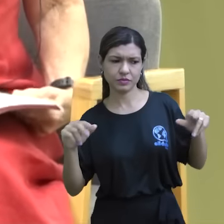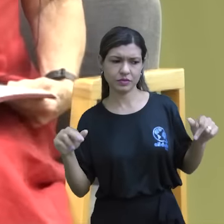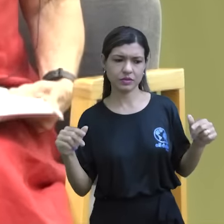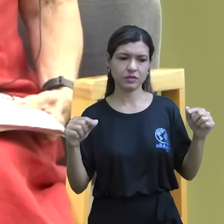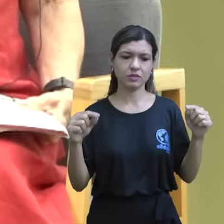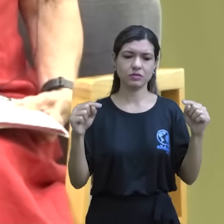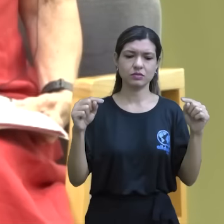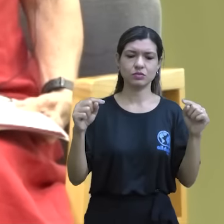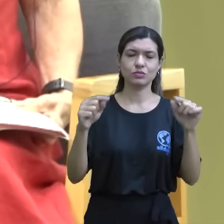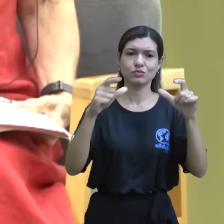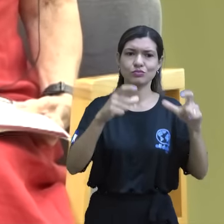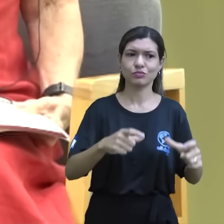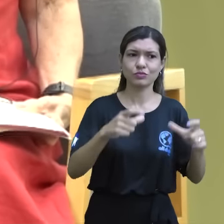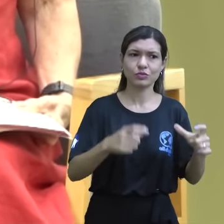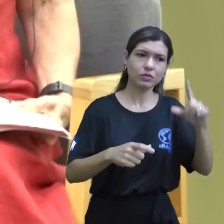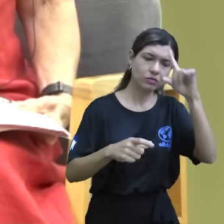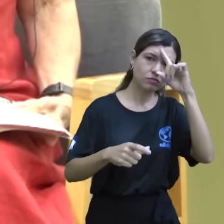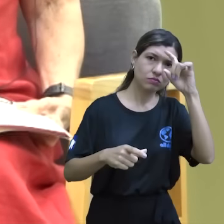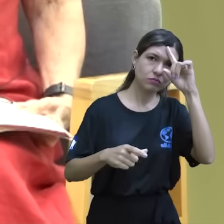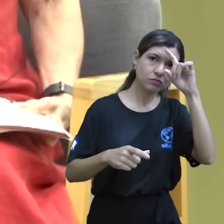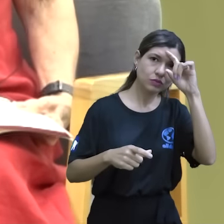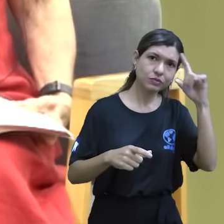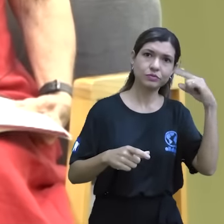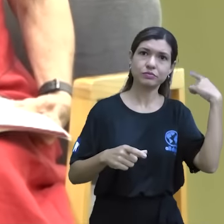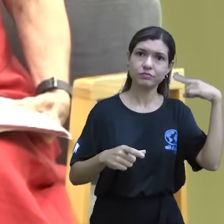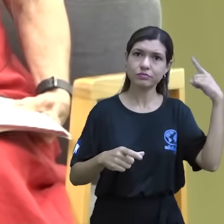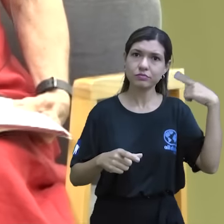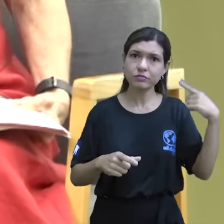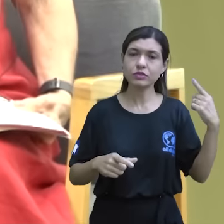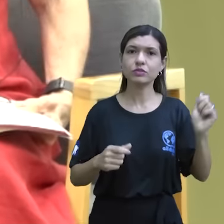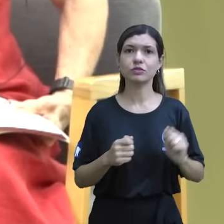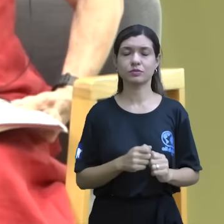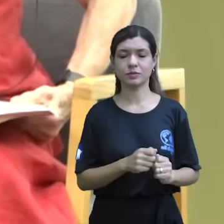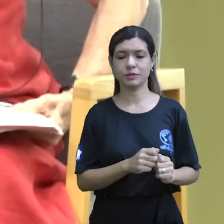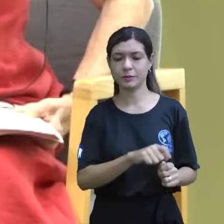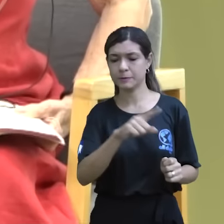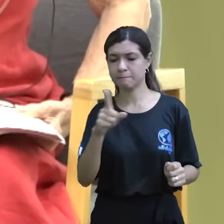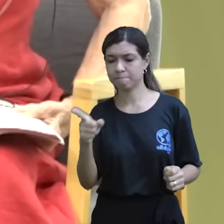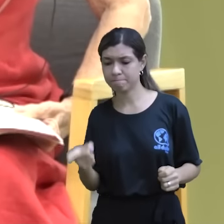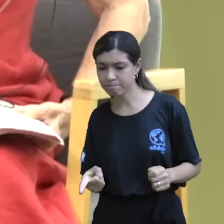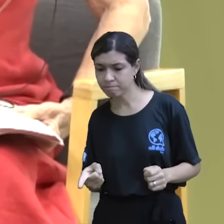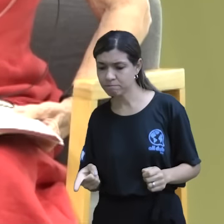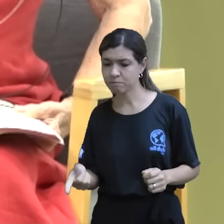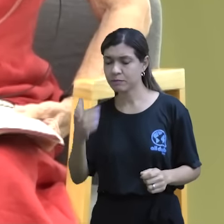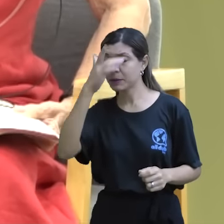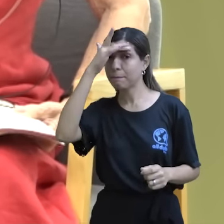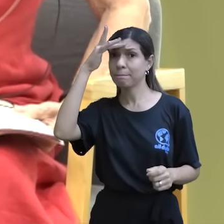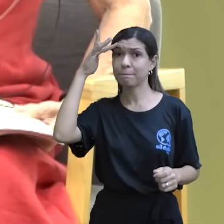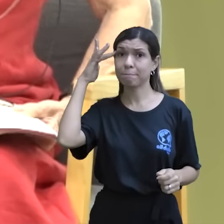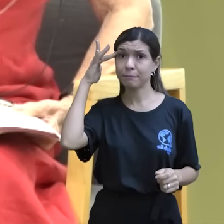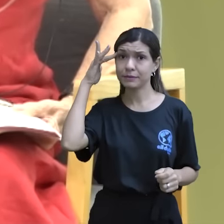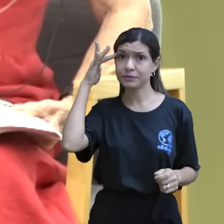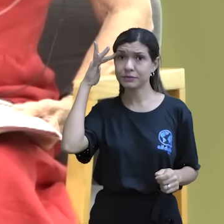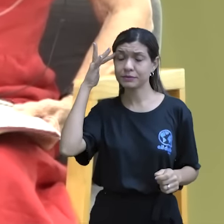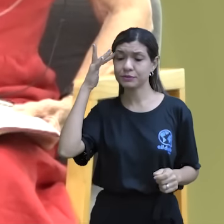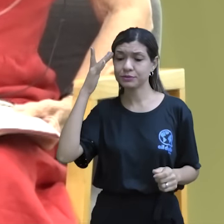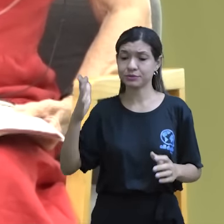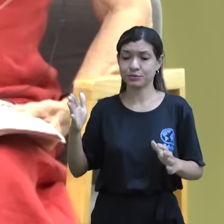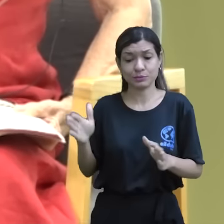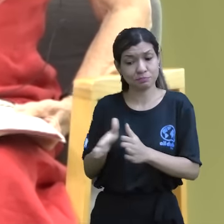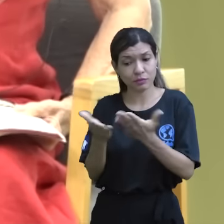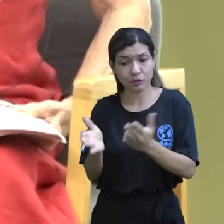cidade. E o Juliano Moreira fazia isso. Quando a gente vai folheando, eu vejo assim, não tem o nome, aí depois